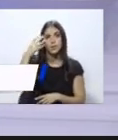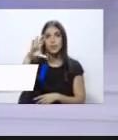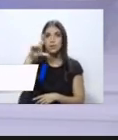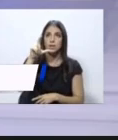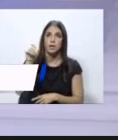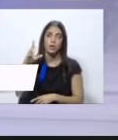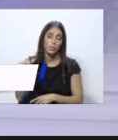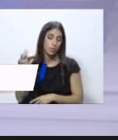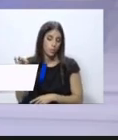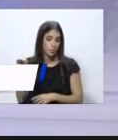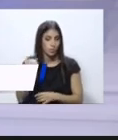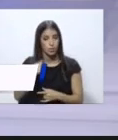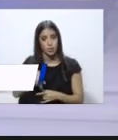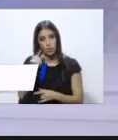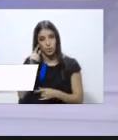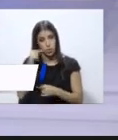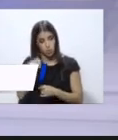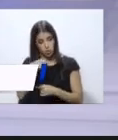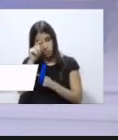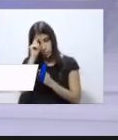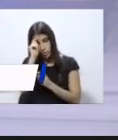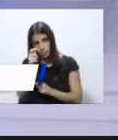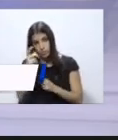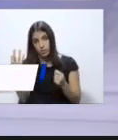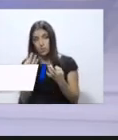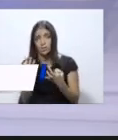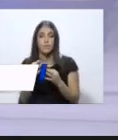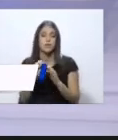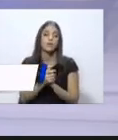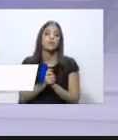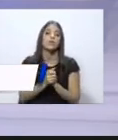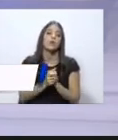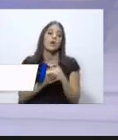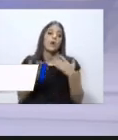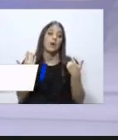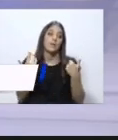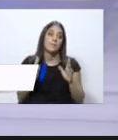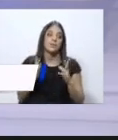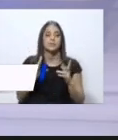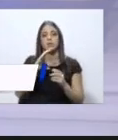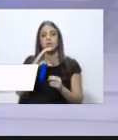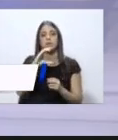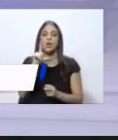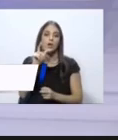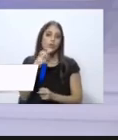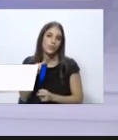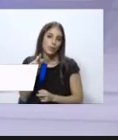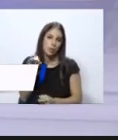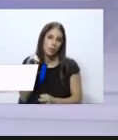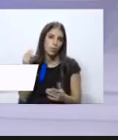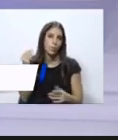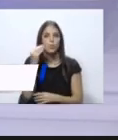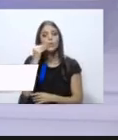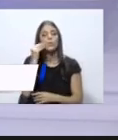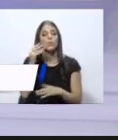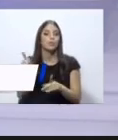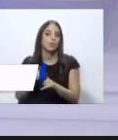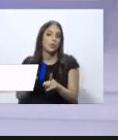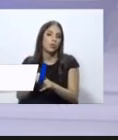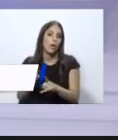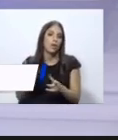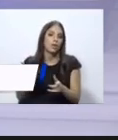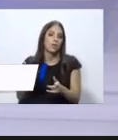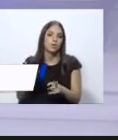todo o respeito pelo Tondela, não é isso que está aqui em causa, como é que o Cláudio Ramos não estava num clube que correspondesse também à